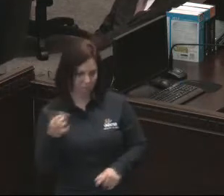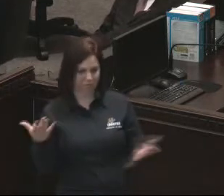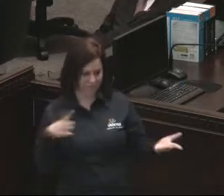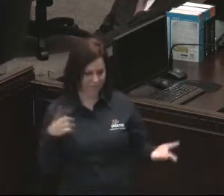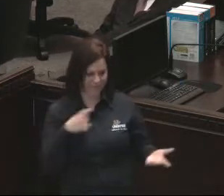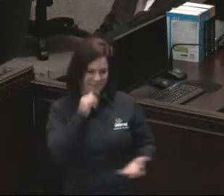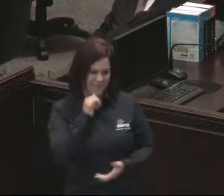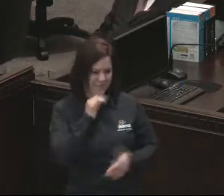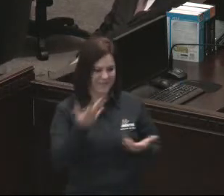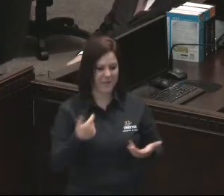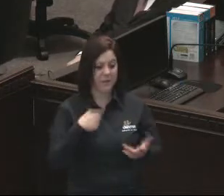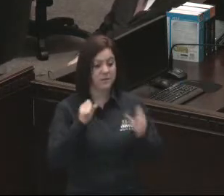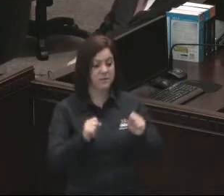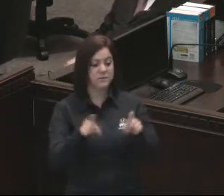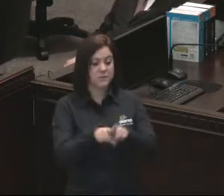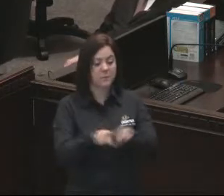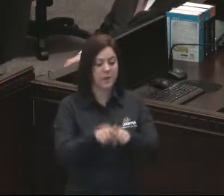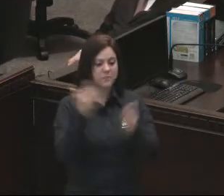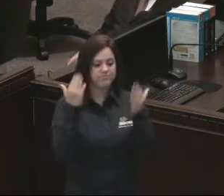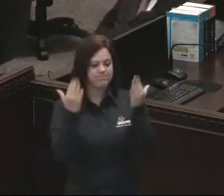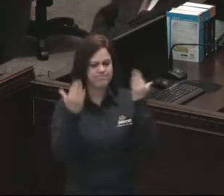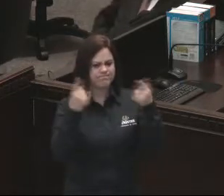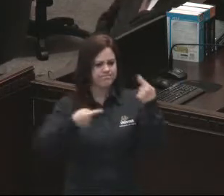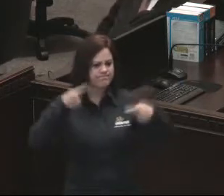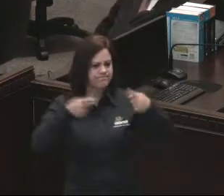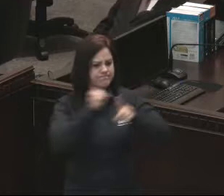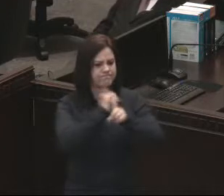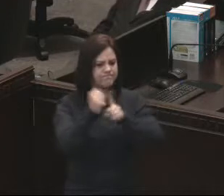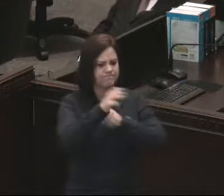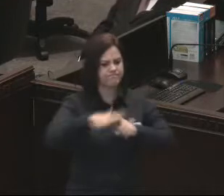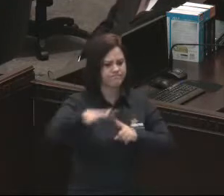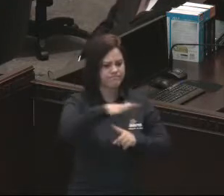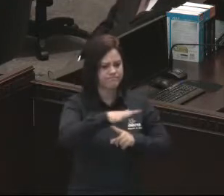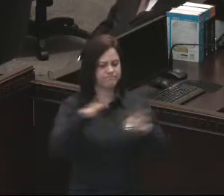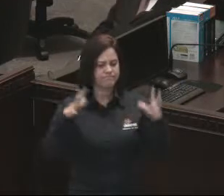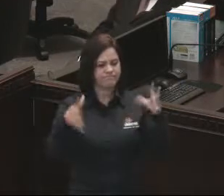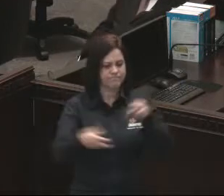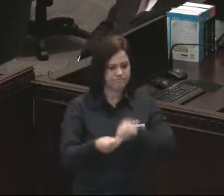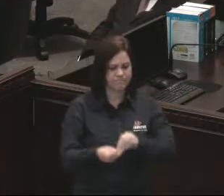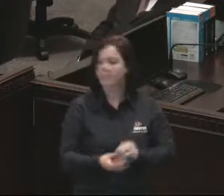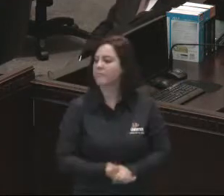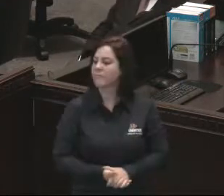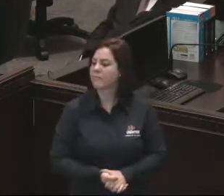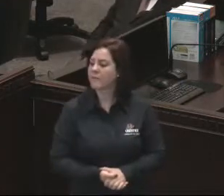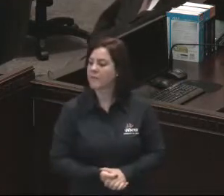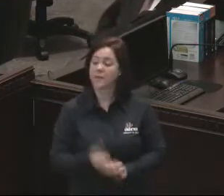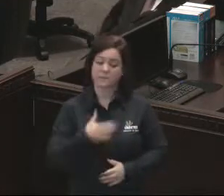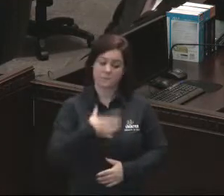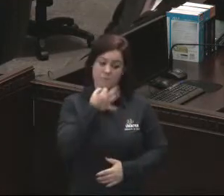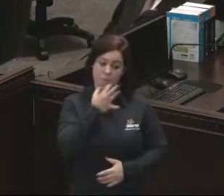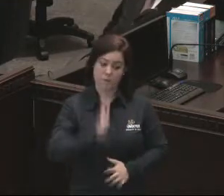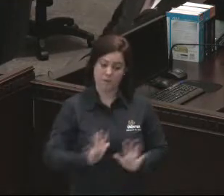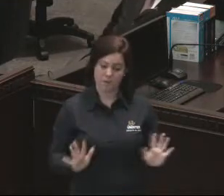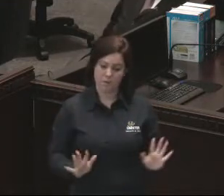num nível psicossocial. Né? Eu acho que não é, eu particularmente, na opinião minha, eu